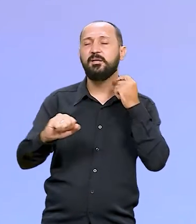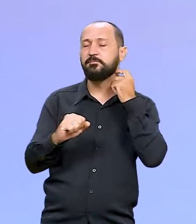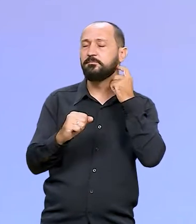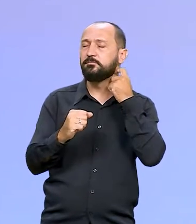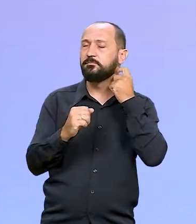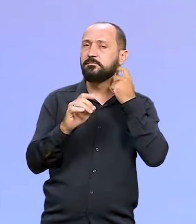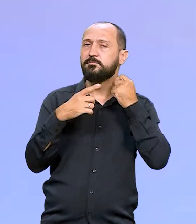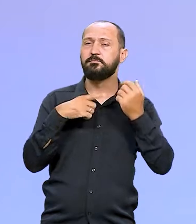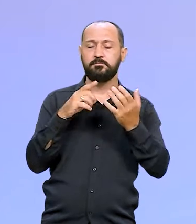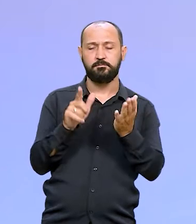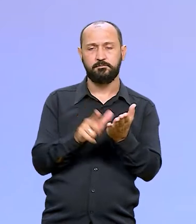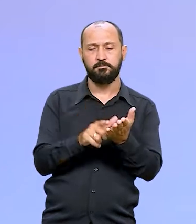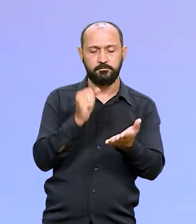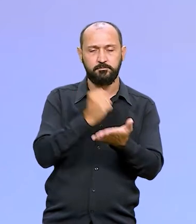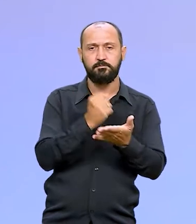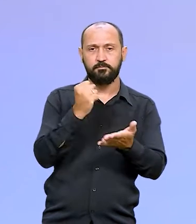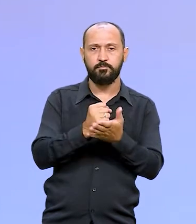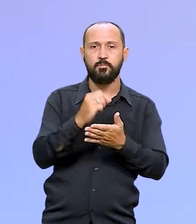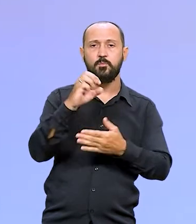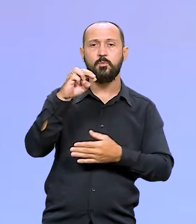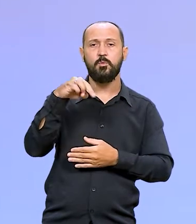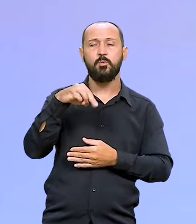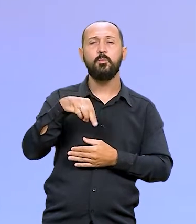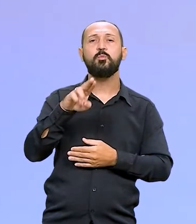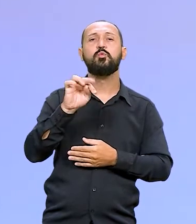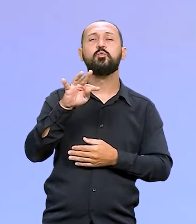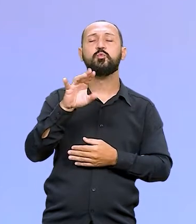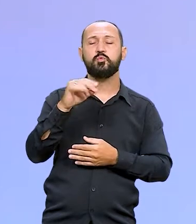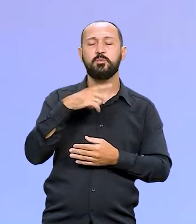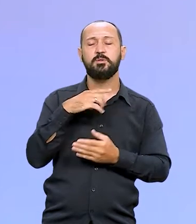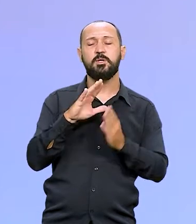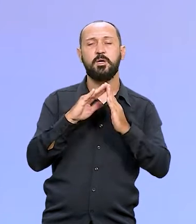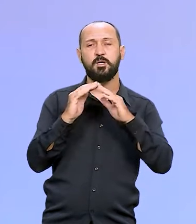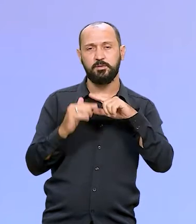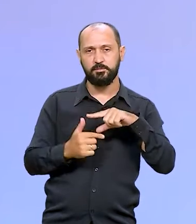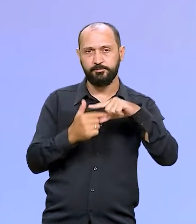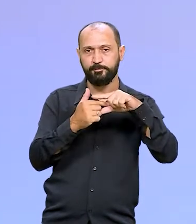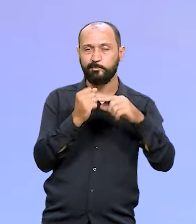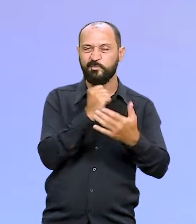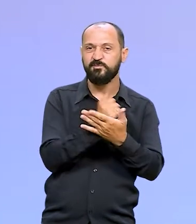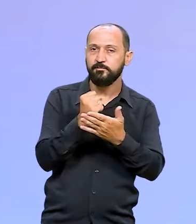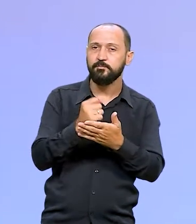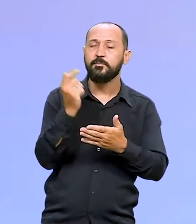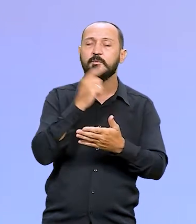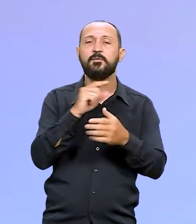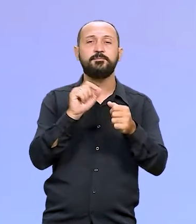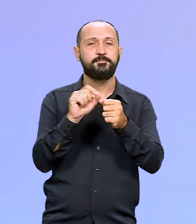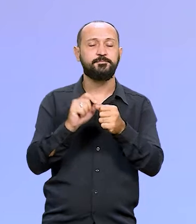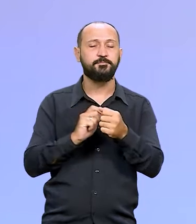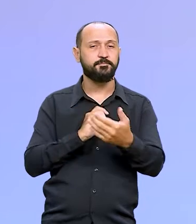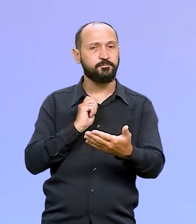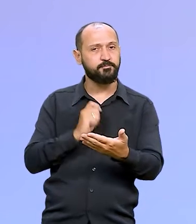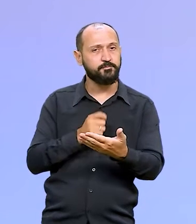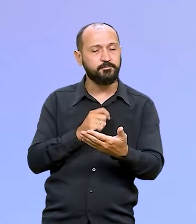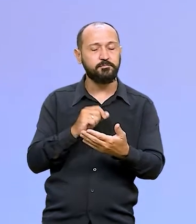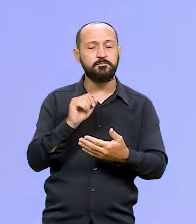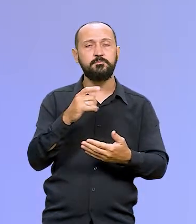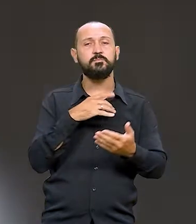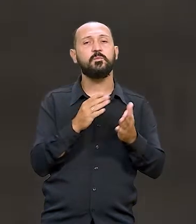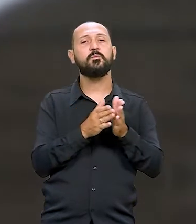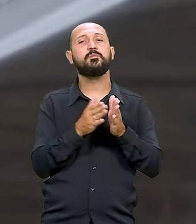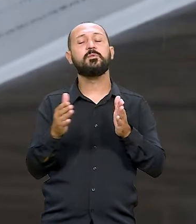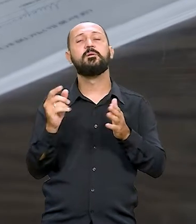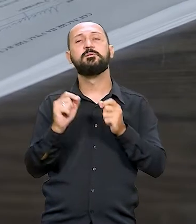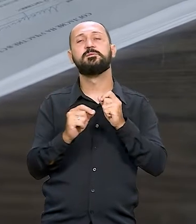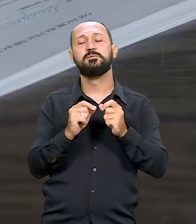funciona? Basicamente você tem um contrato, que a gente chama de mútuo, com uma alienação fiduciária. Esse contrato, para você estar fazendo a execução, ao invés